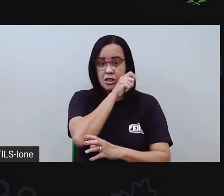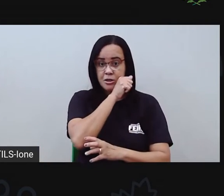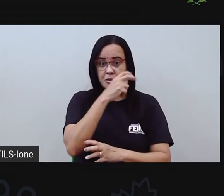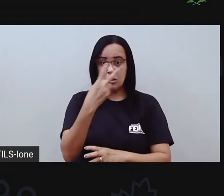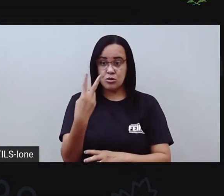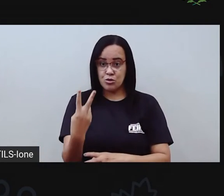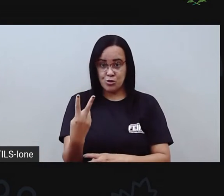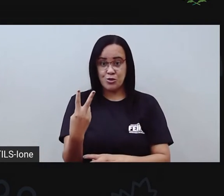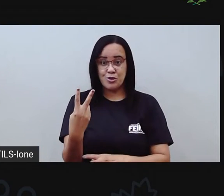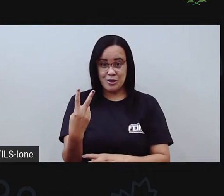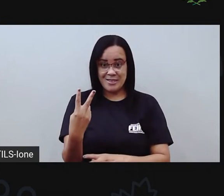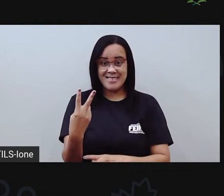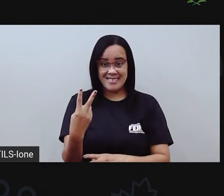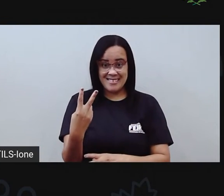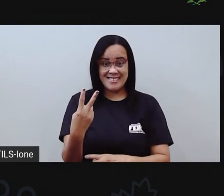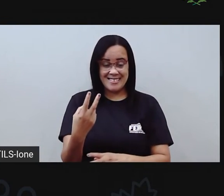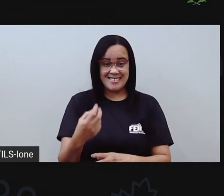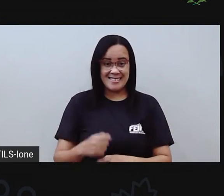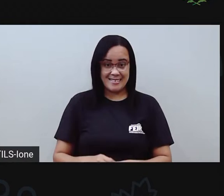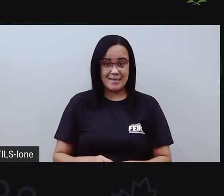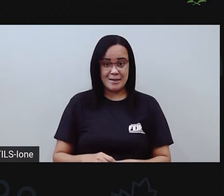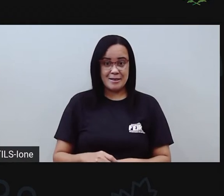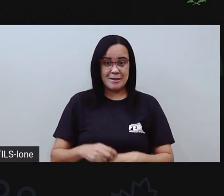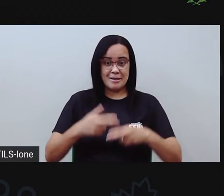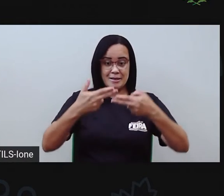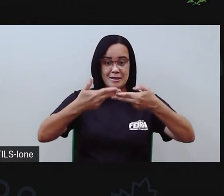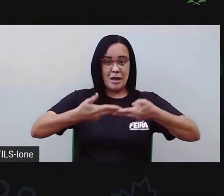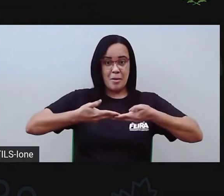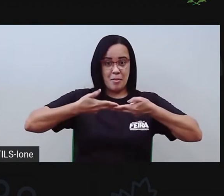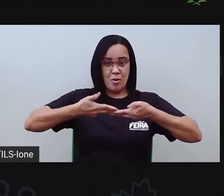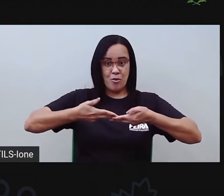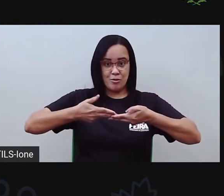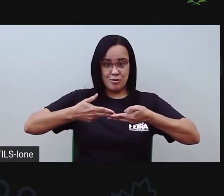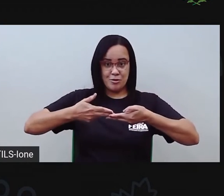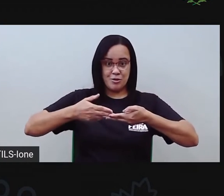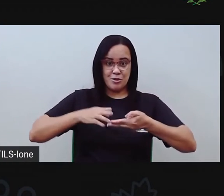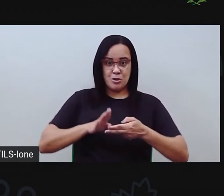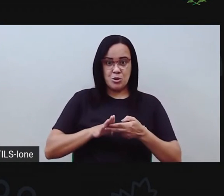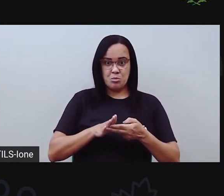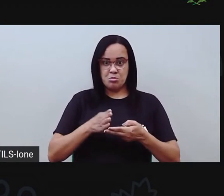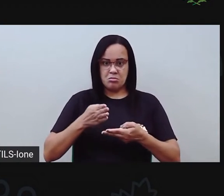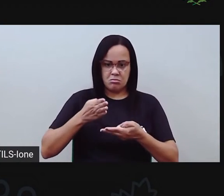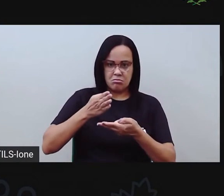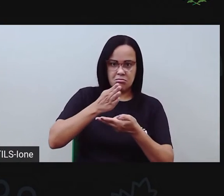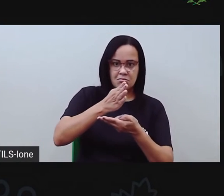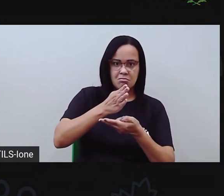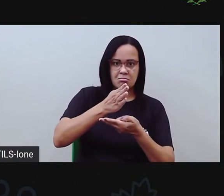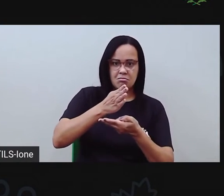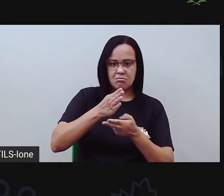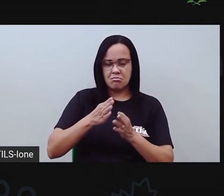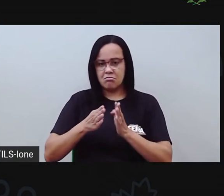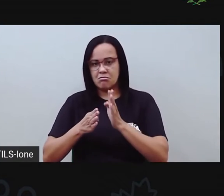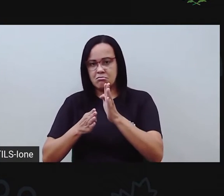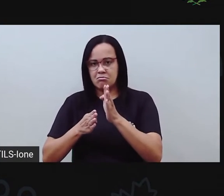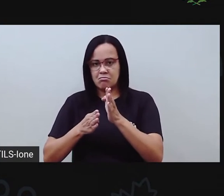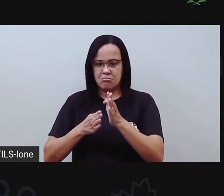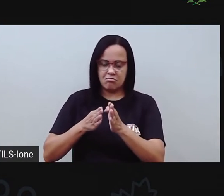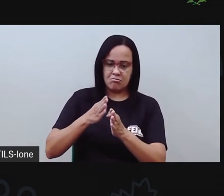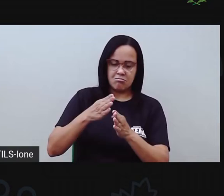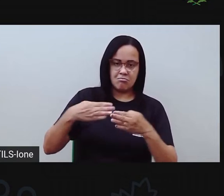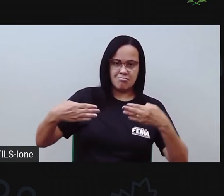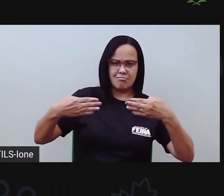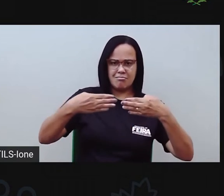não me engano, eles ali na ponte, um querendo ir para o lado e o outro querendo para o outro, né? Eles se encontram no meio da